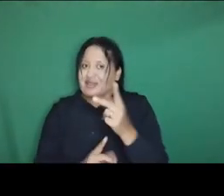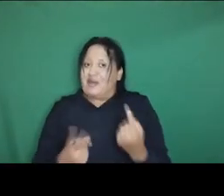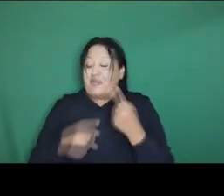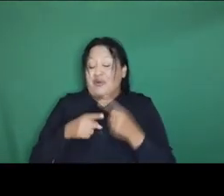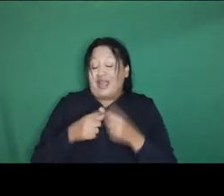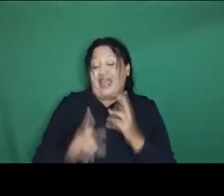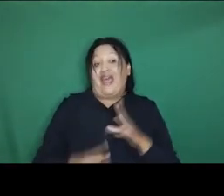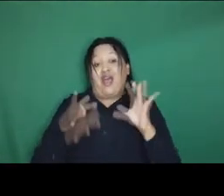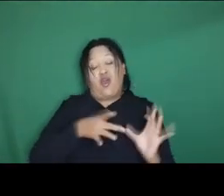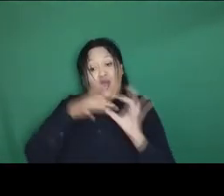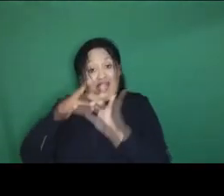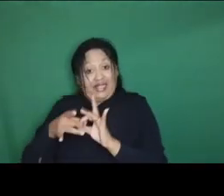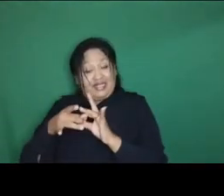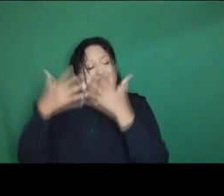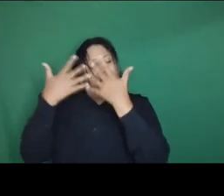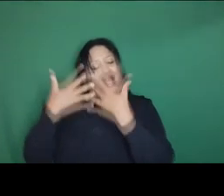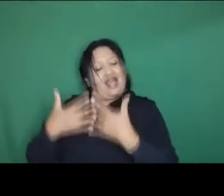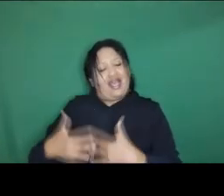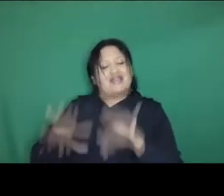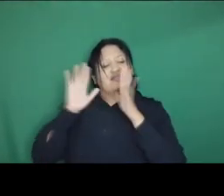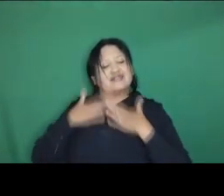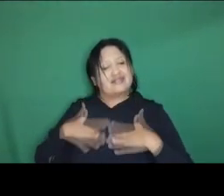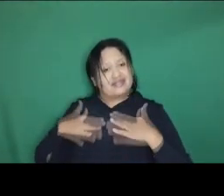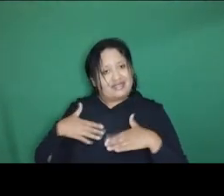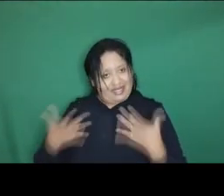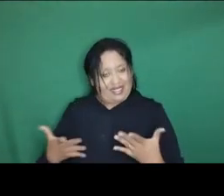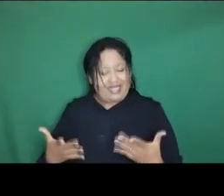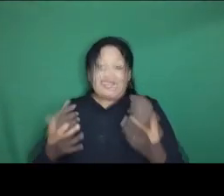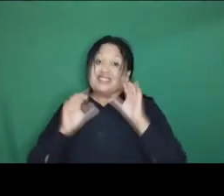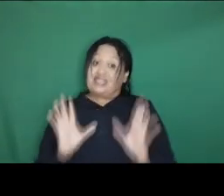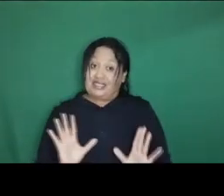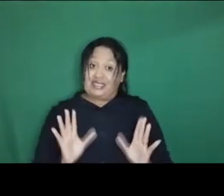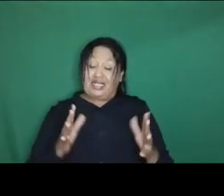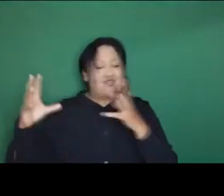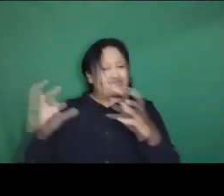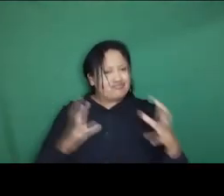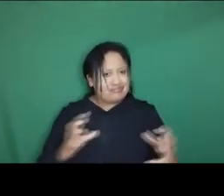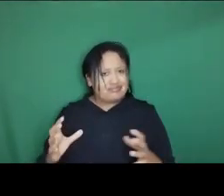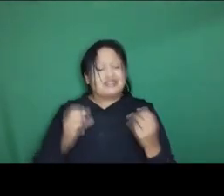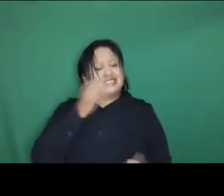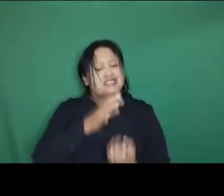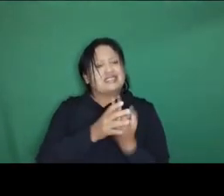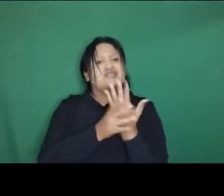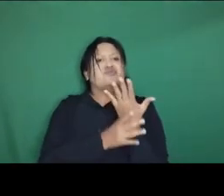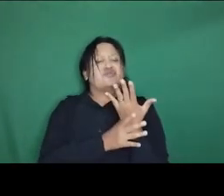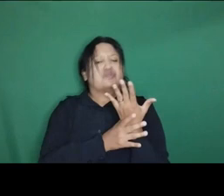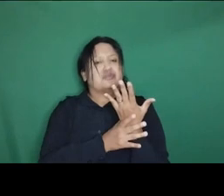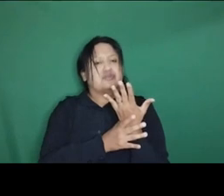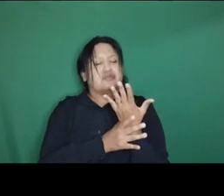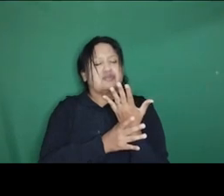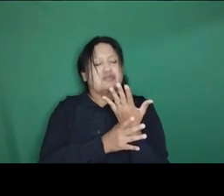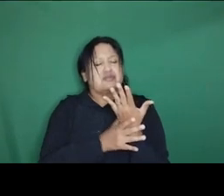corrente marxista que toma como referência a luta de classes a dialética os conflitos que nasce né Para